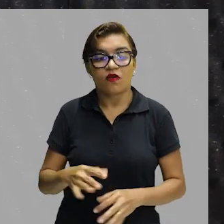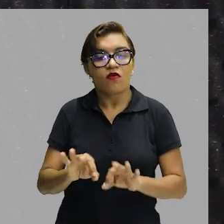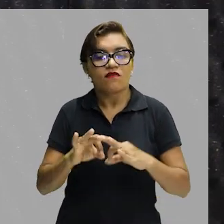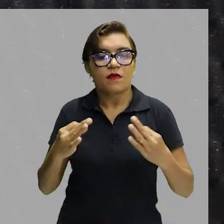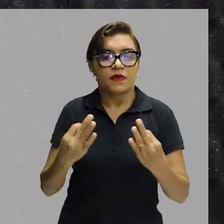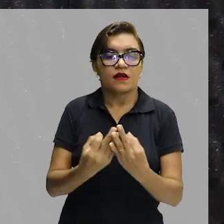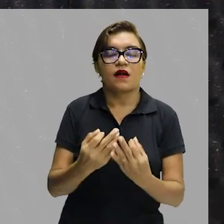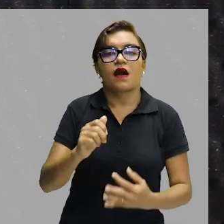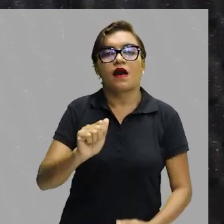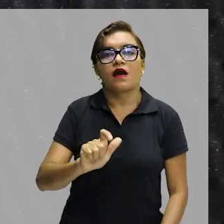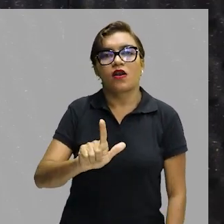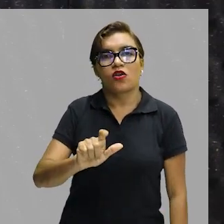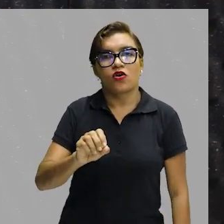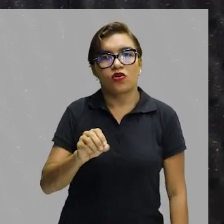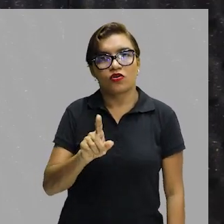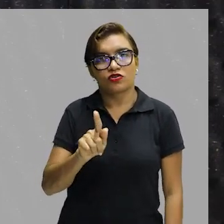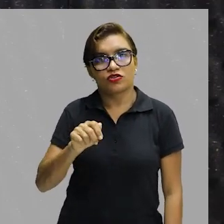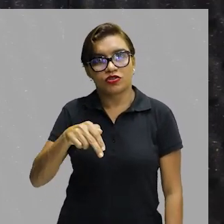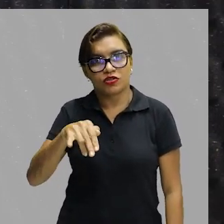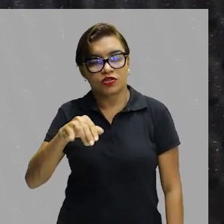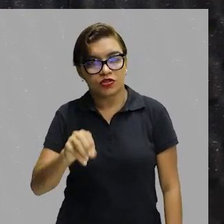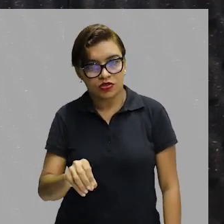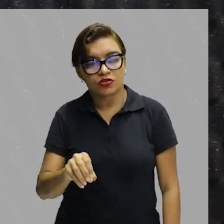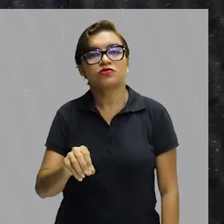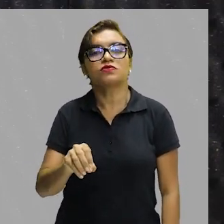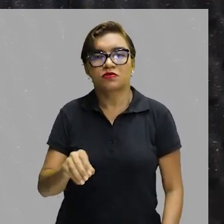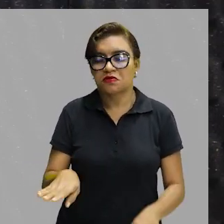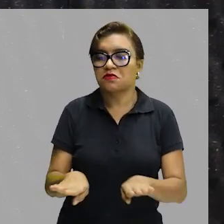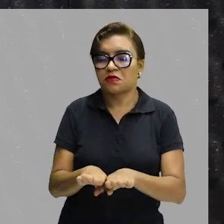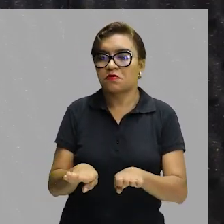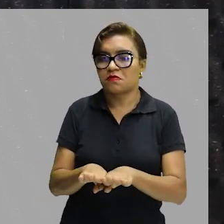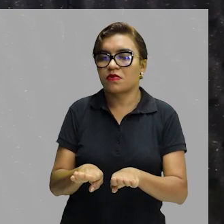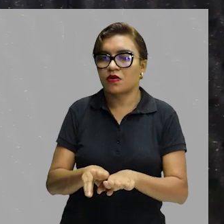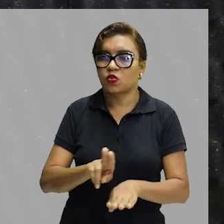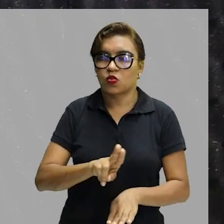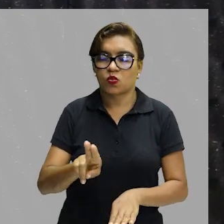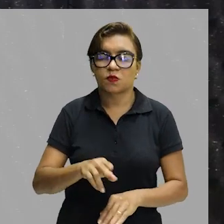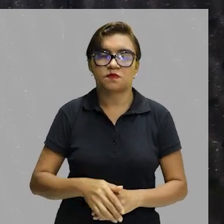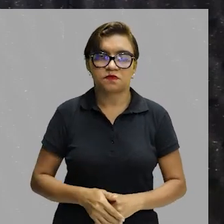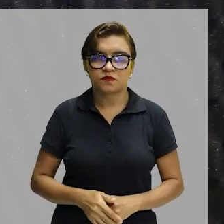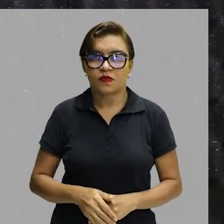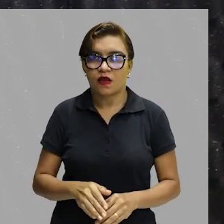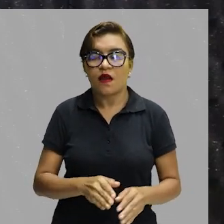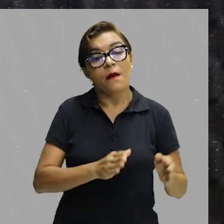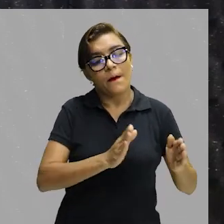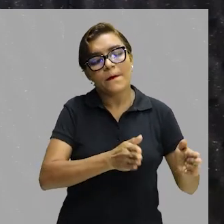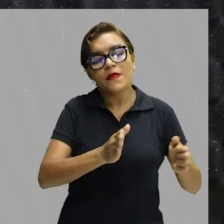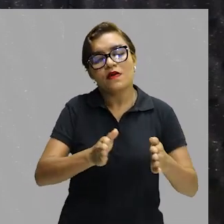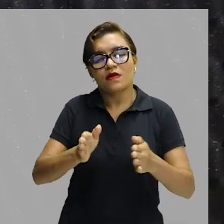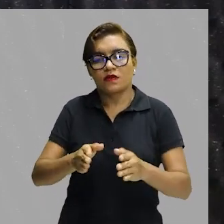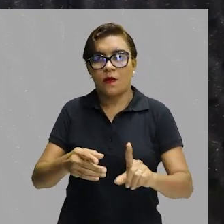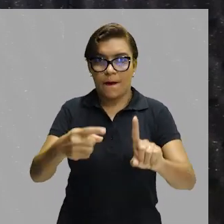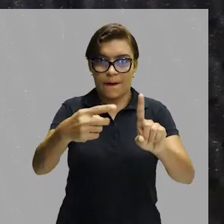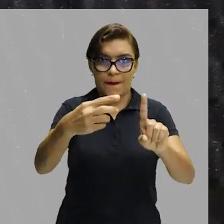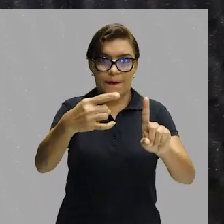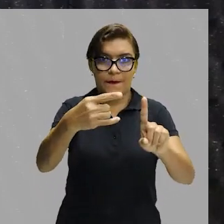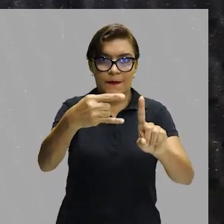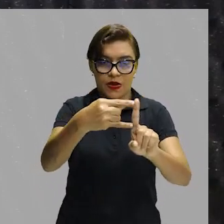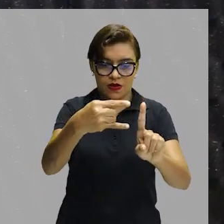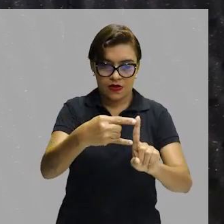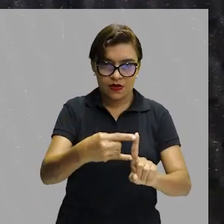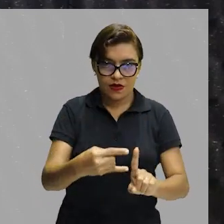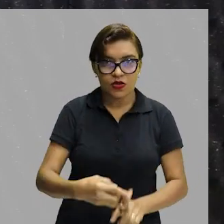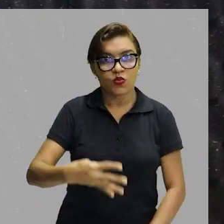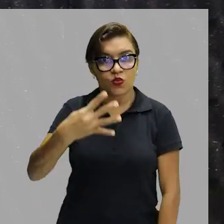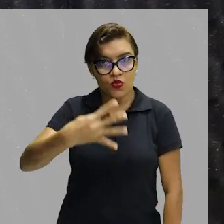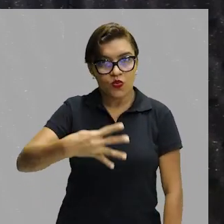a família 7A também é chamada de família dos halogênios. E o período é o quarto período. Então, a